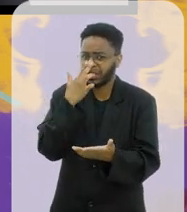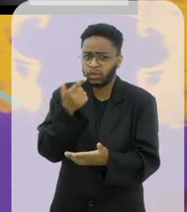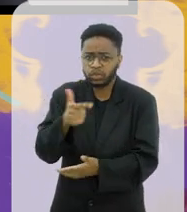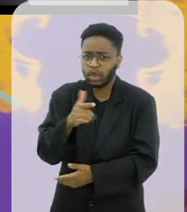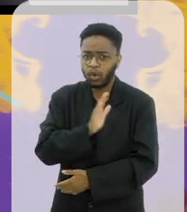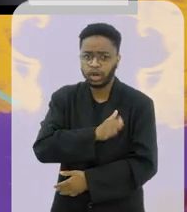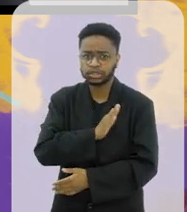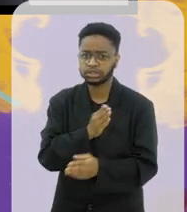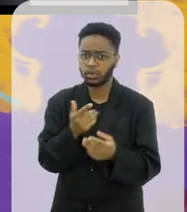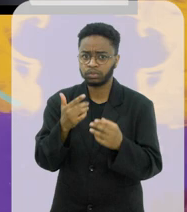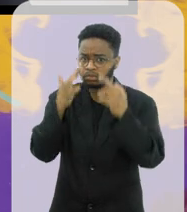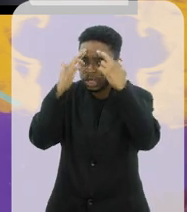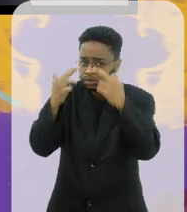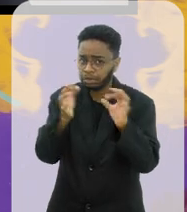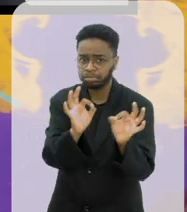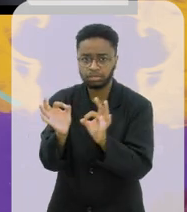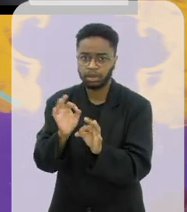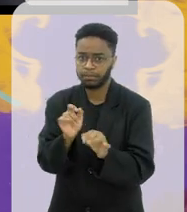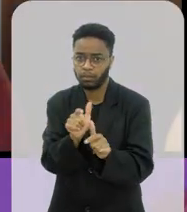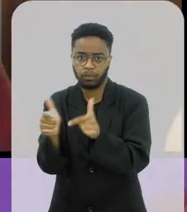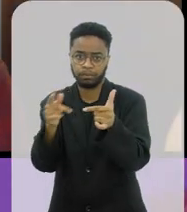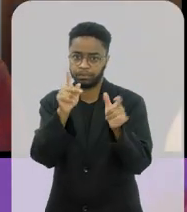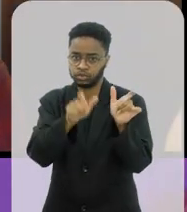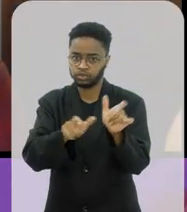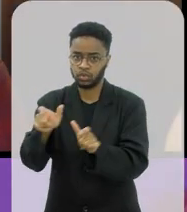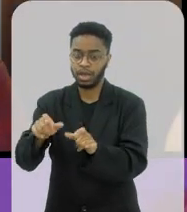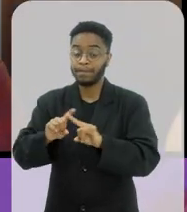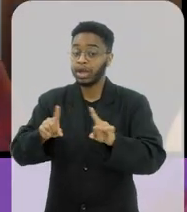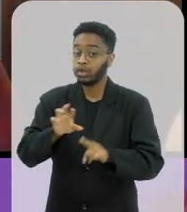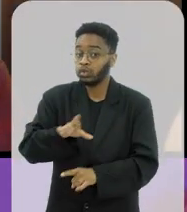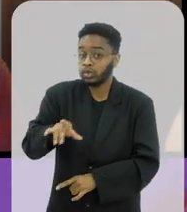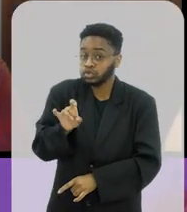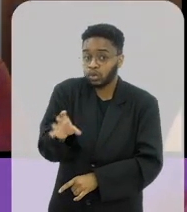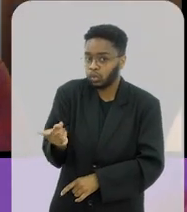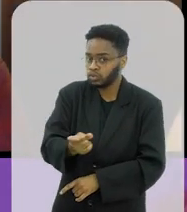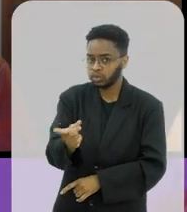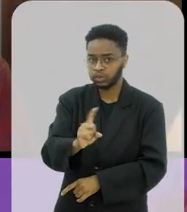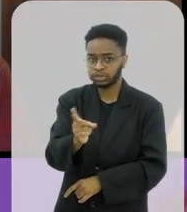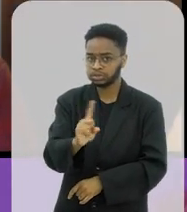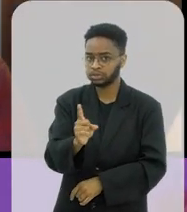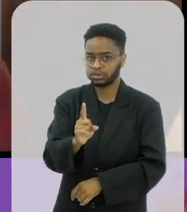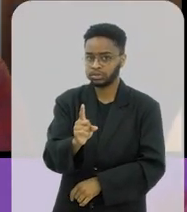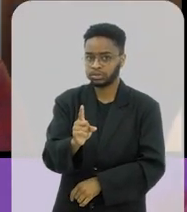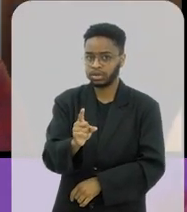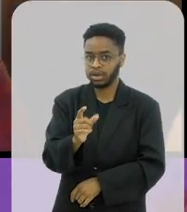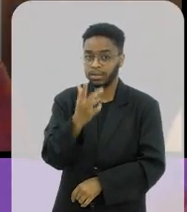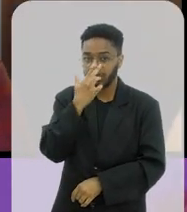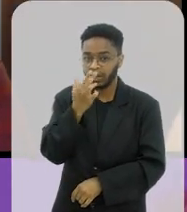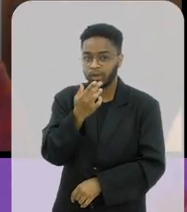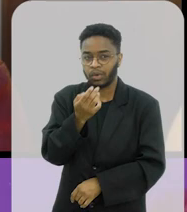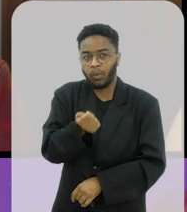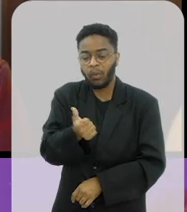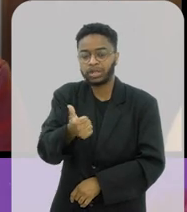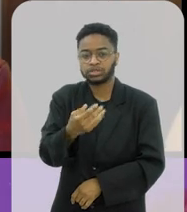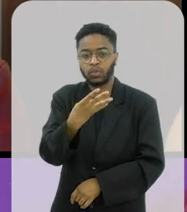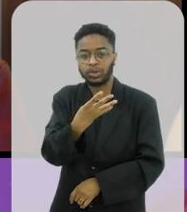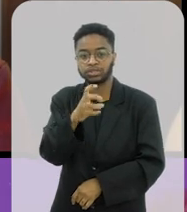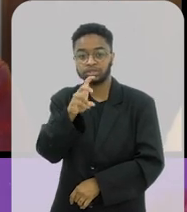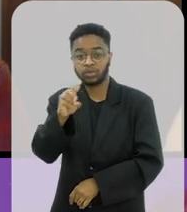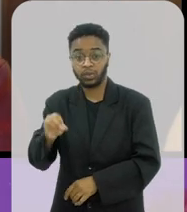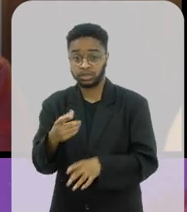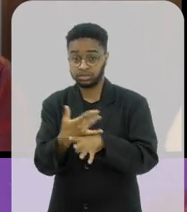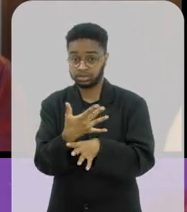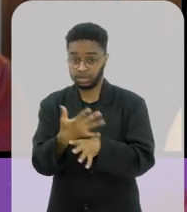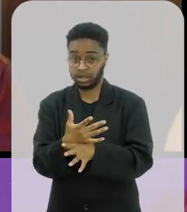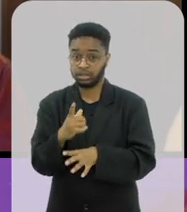coração, né? Não têm respeito ao próximo. E não foram só Grêmio e Inter, não. em quase nos 400 e tantos